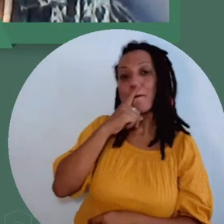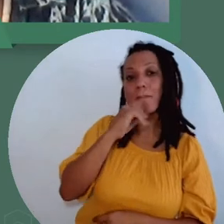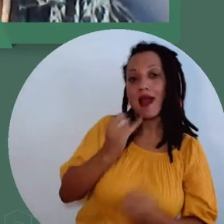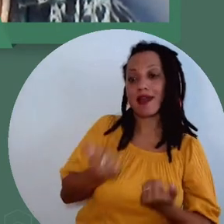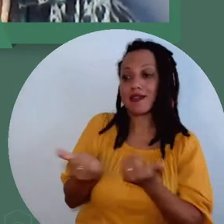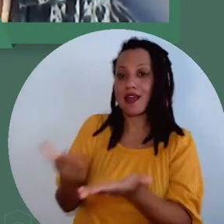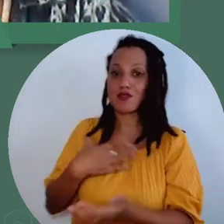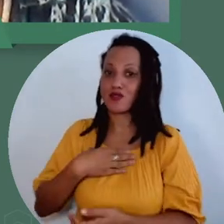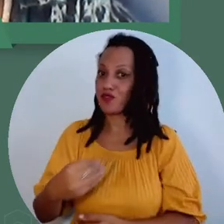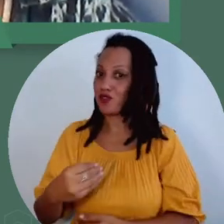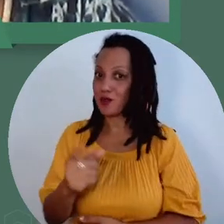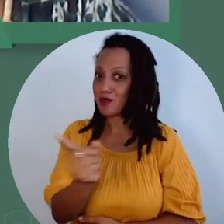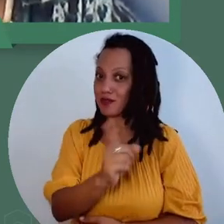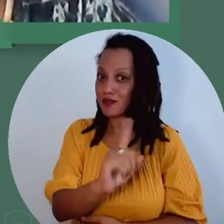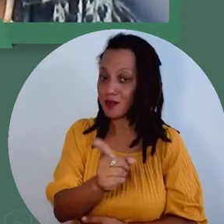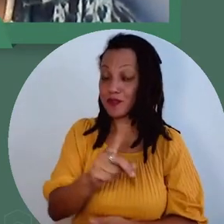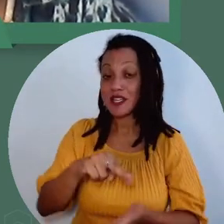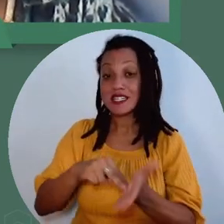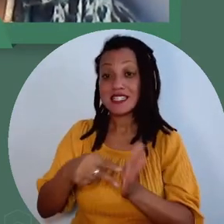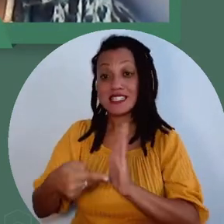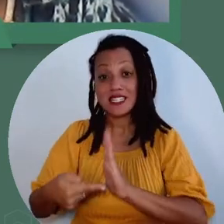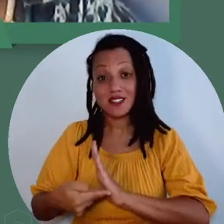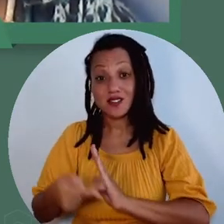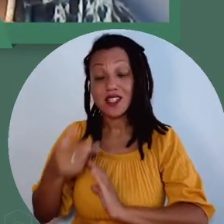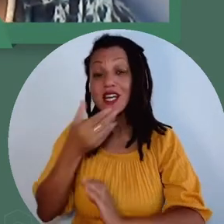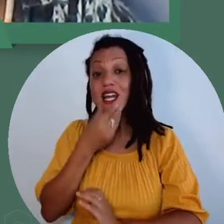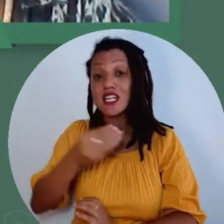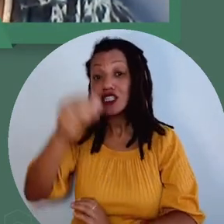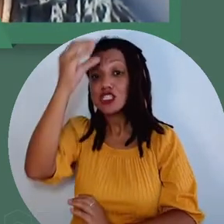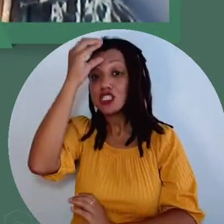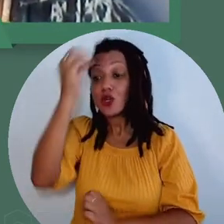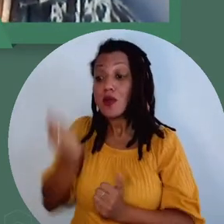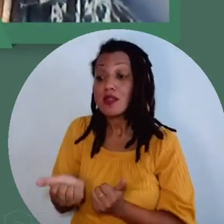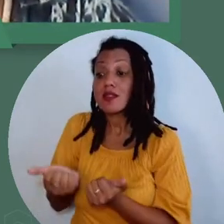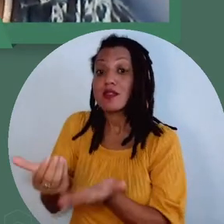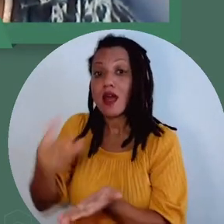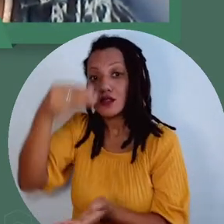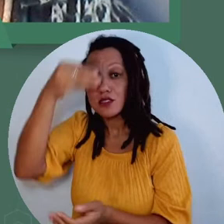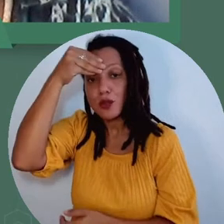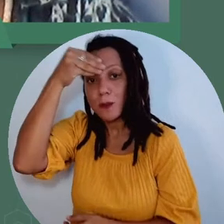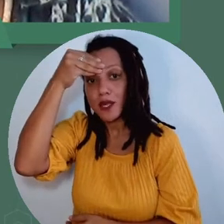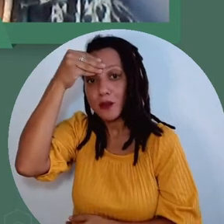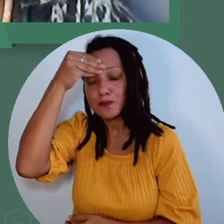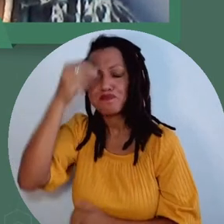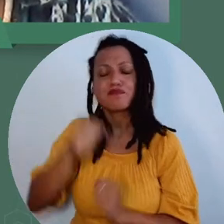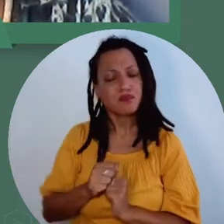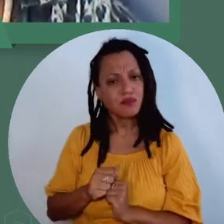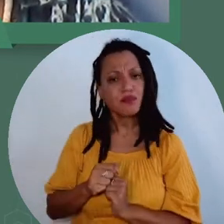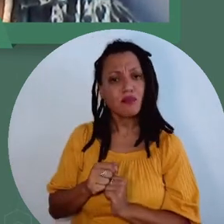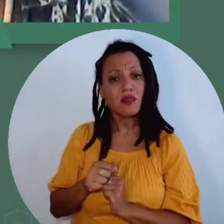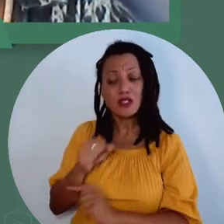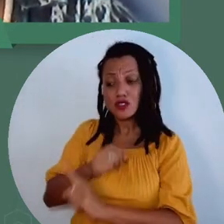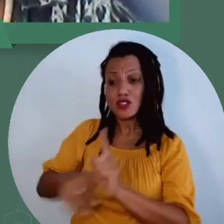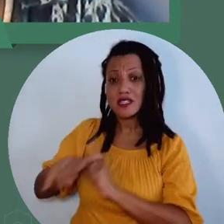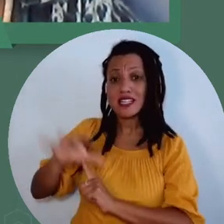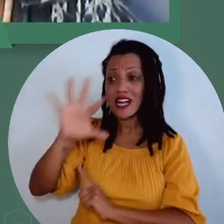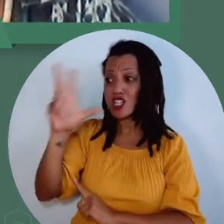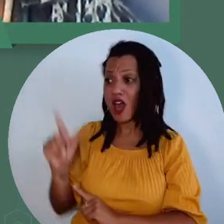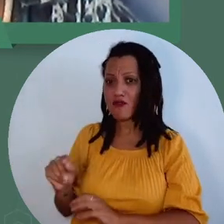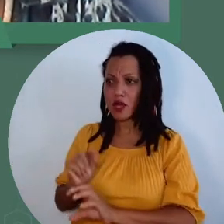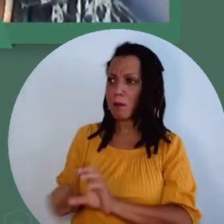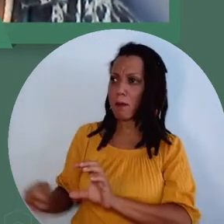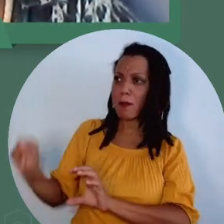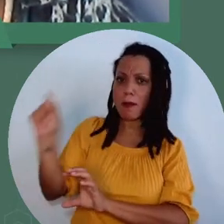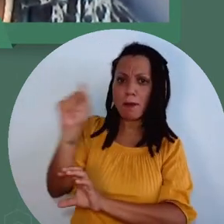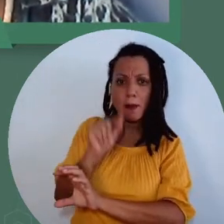para filho, mas sim de tio para sobrinho. Vigente em muitas sociedades africanas,